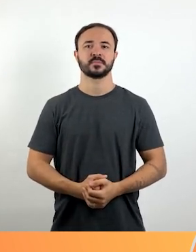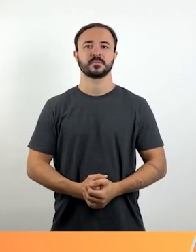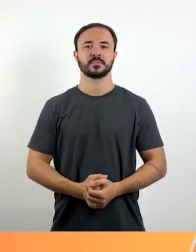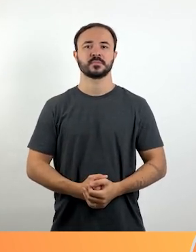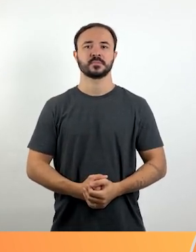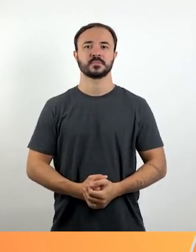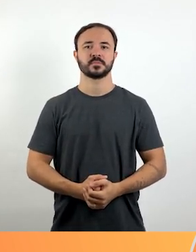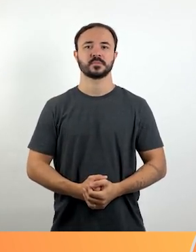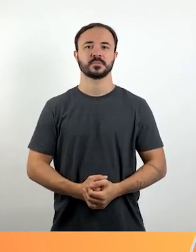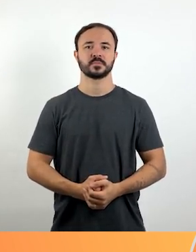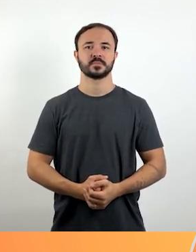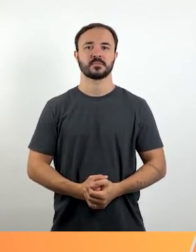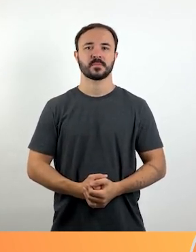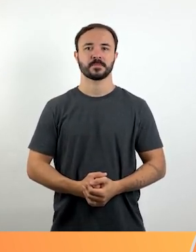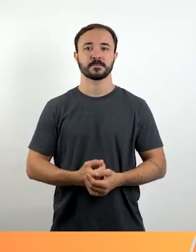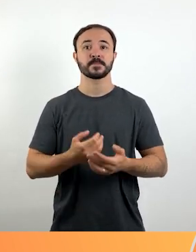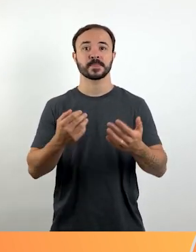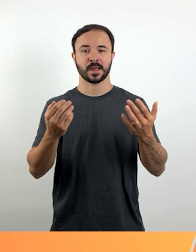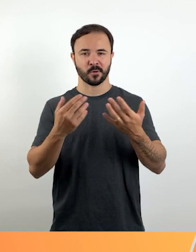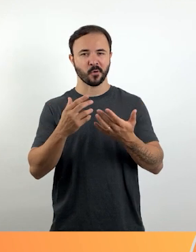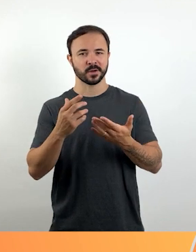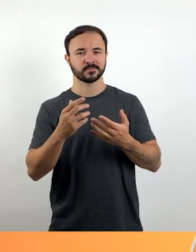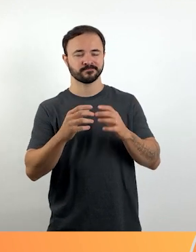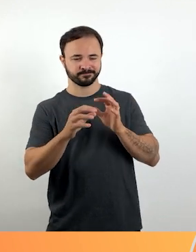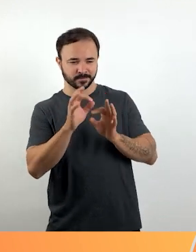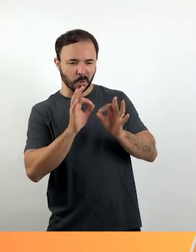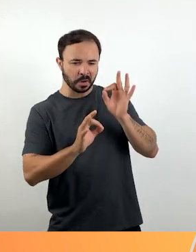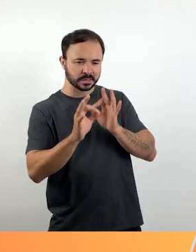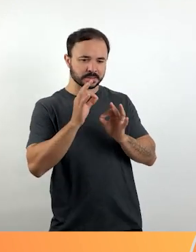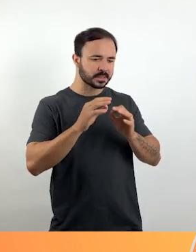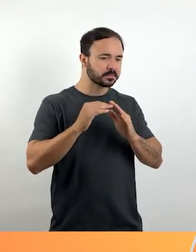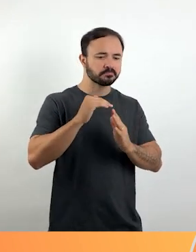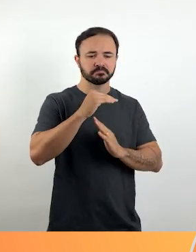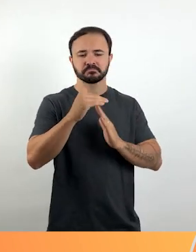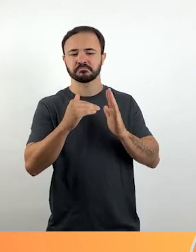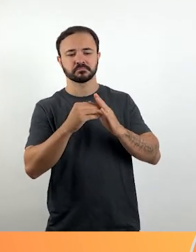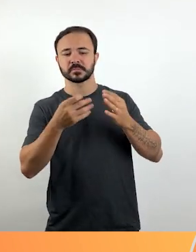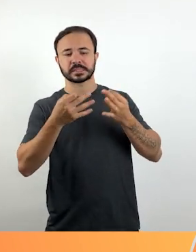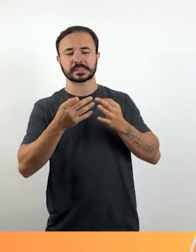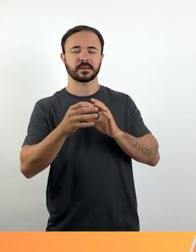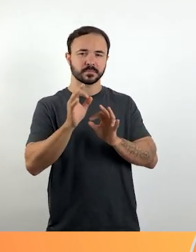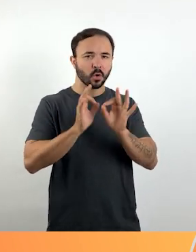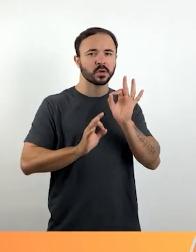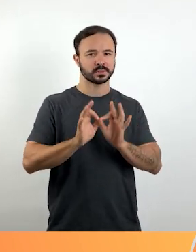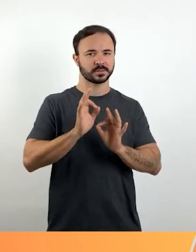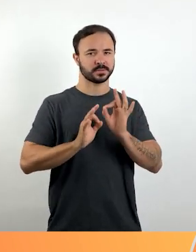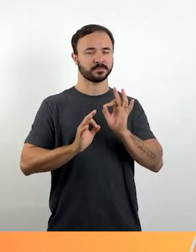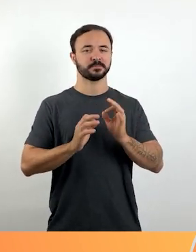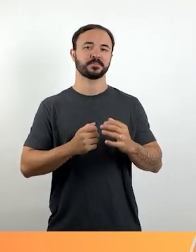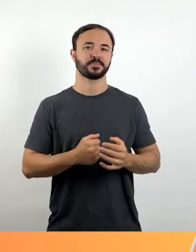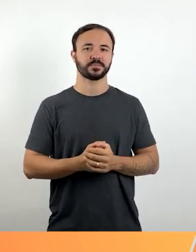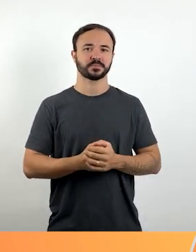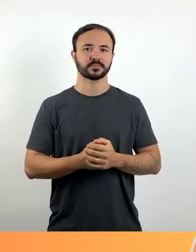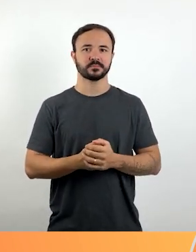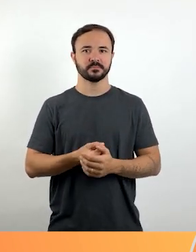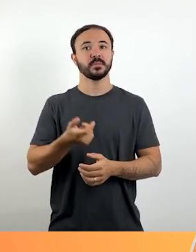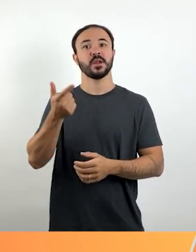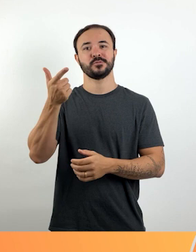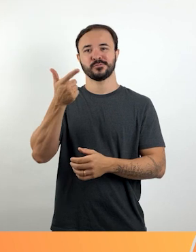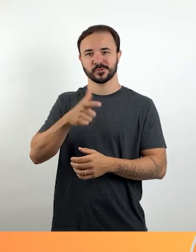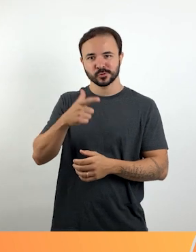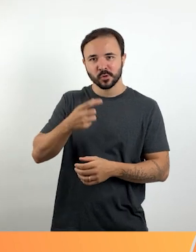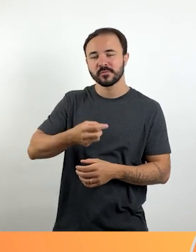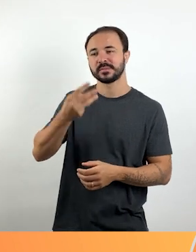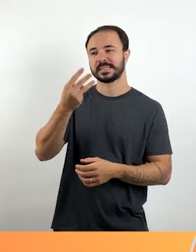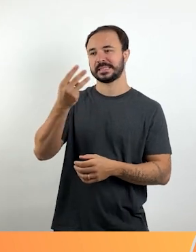certo? Vou organizar esse quadrado aqui. A quadrado c quadrado. Fazendo a mesma coisa para o